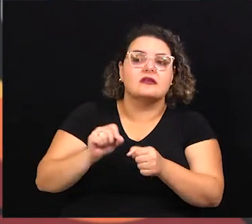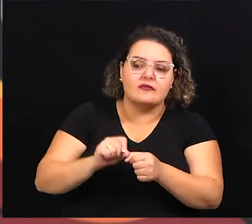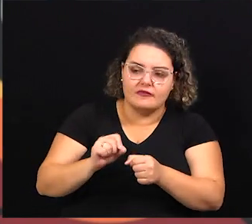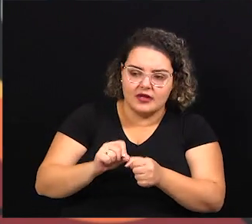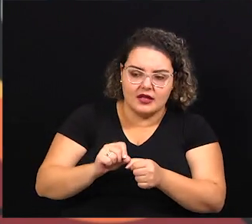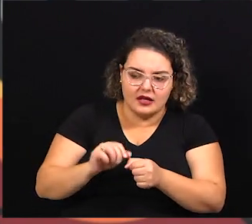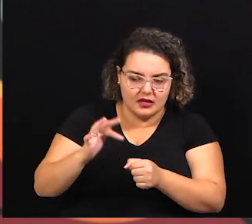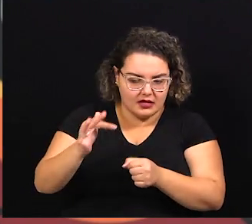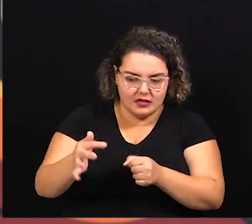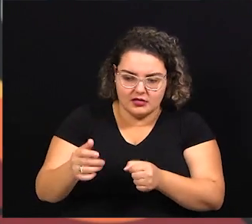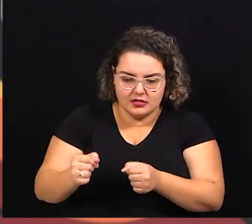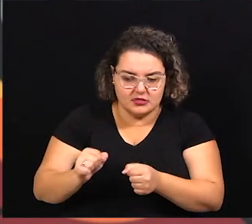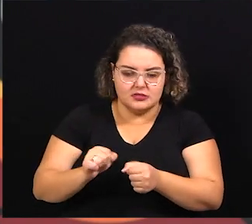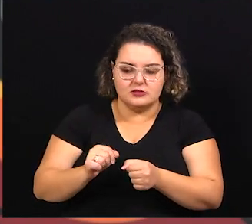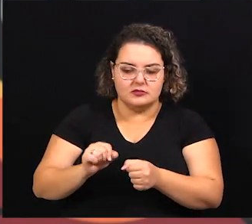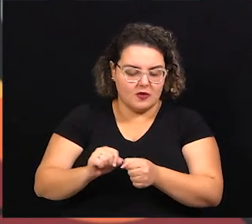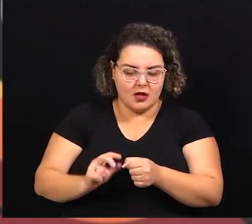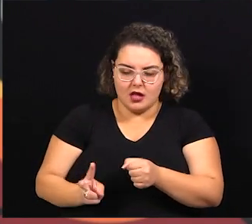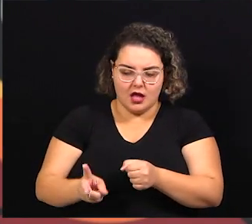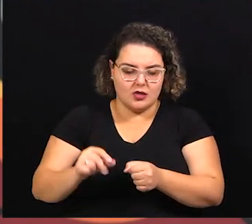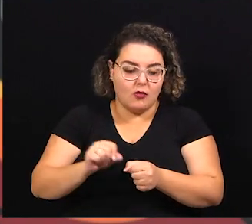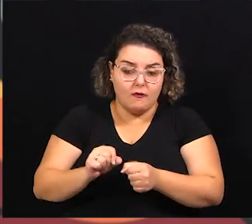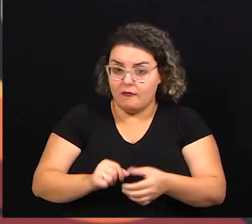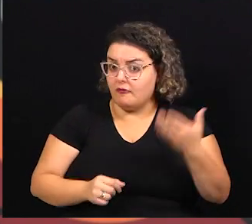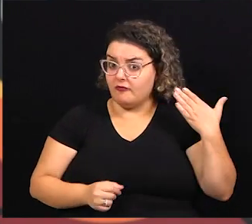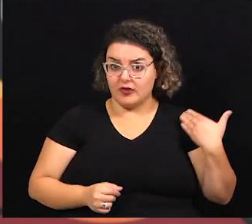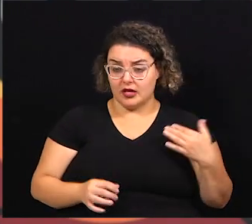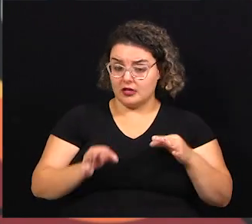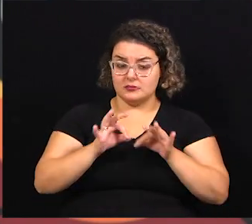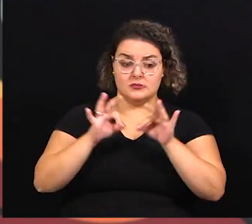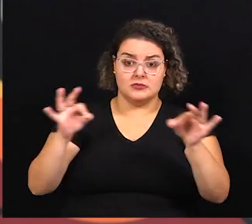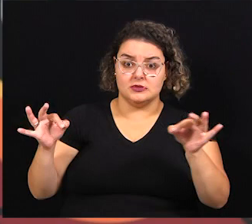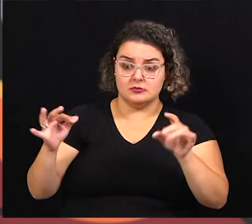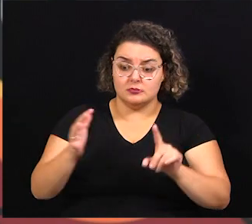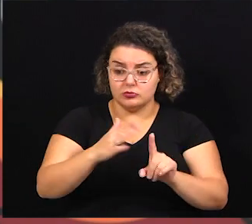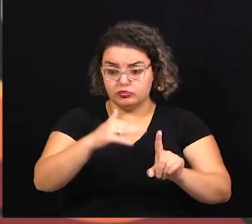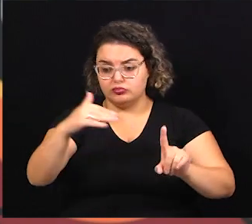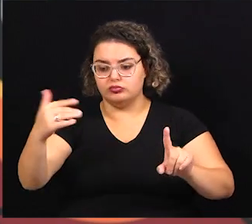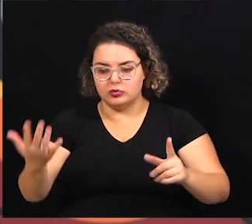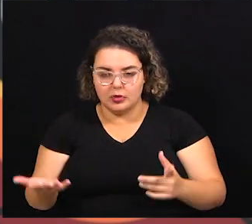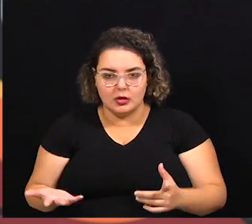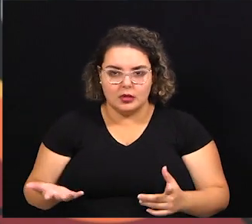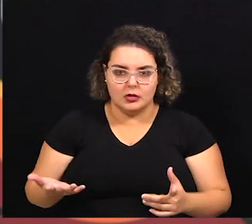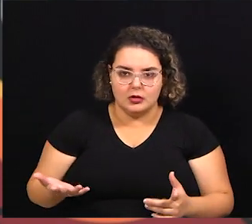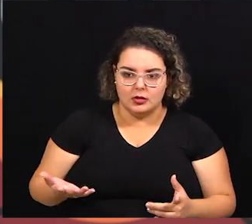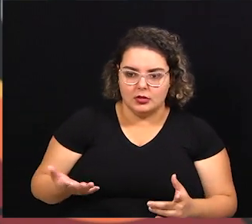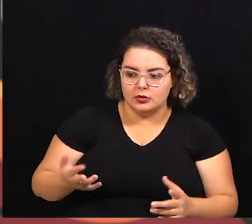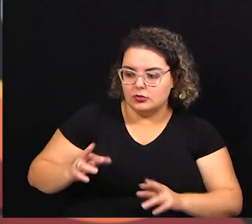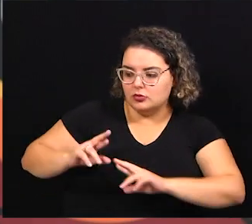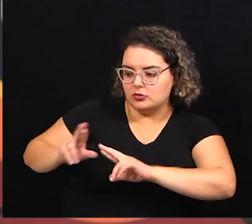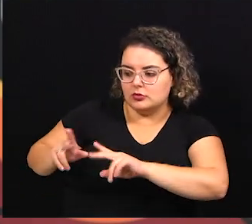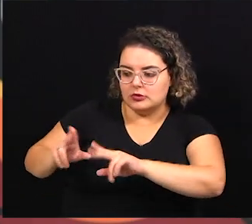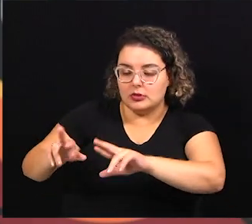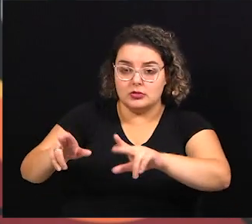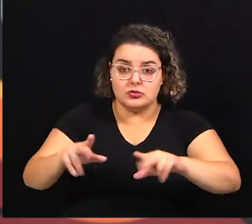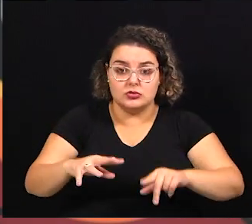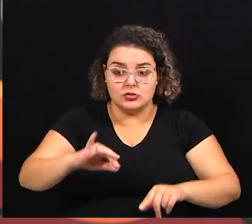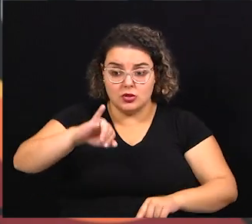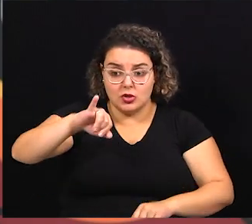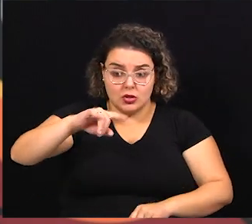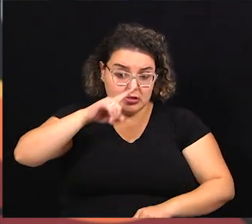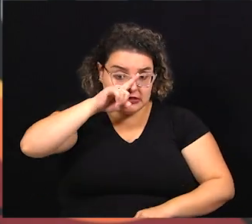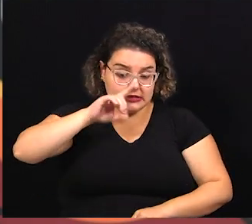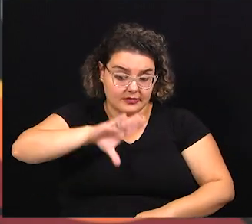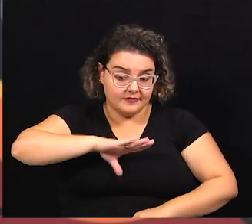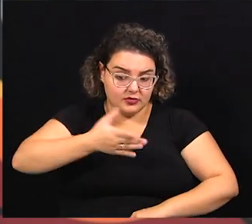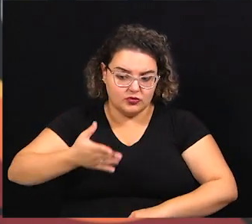faz ou fez de diferente para se distanciar e se destacar, né, de um Indiana Jones,